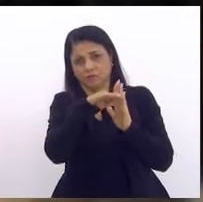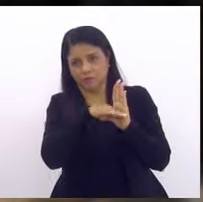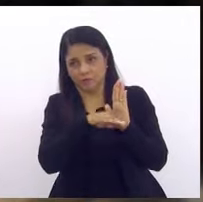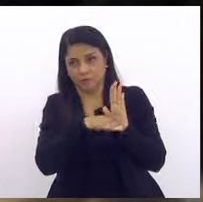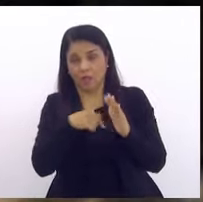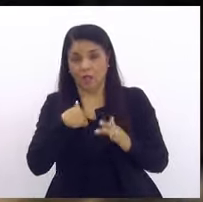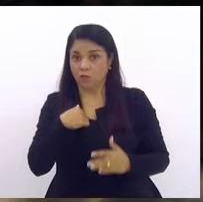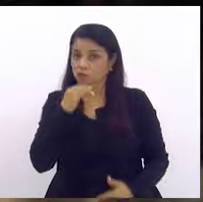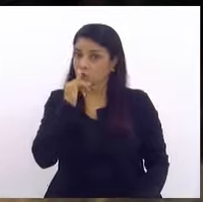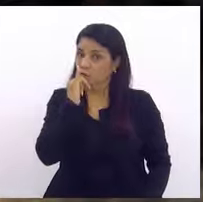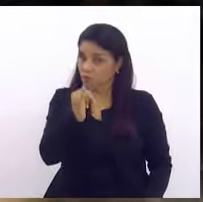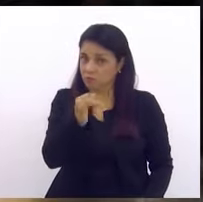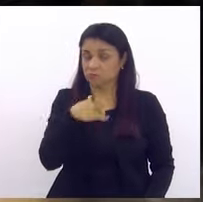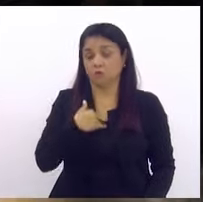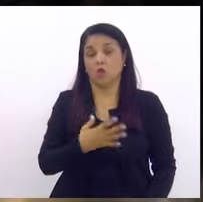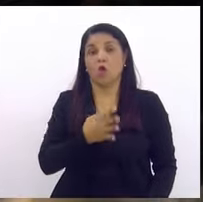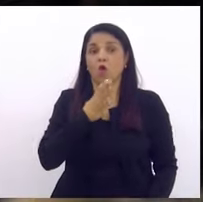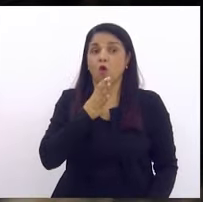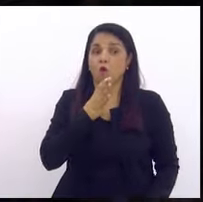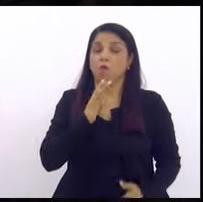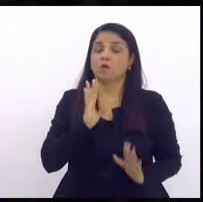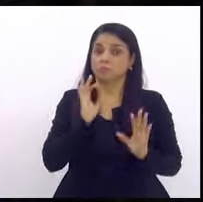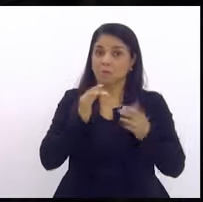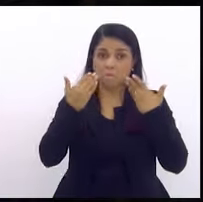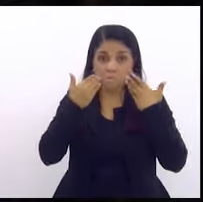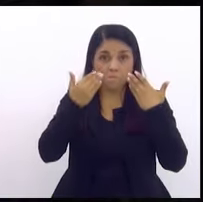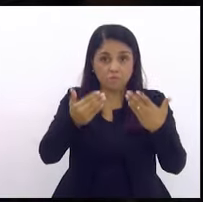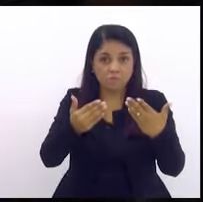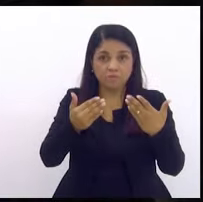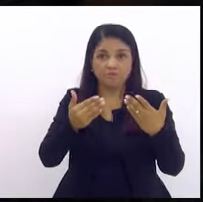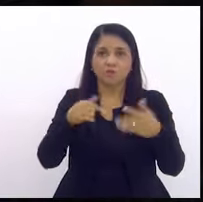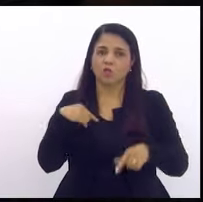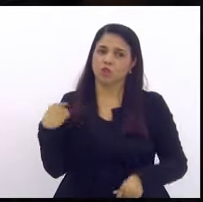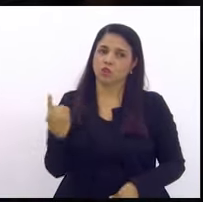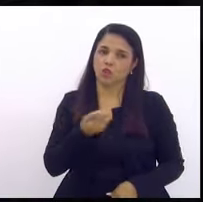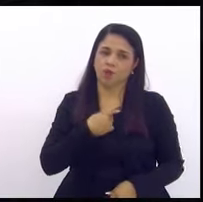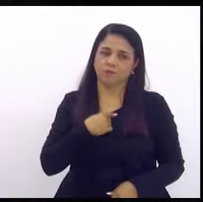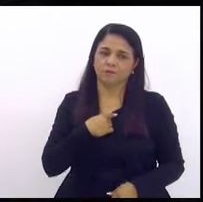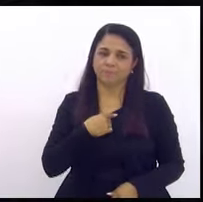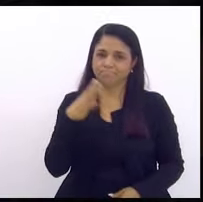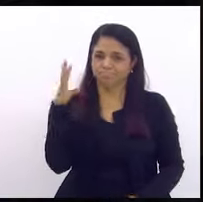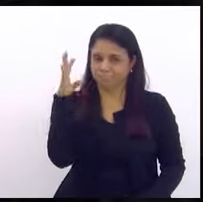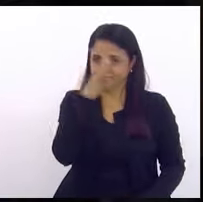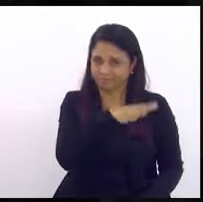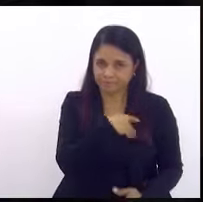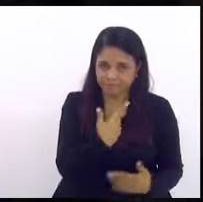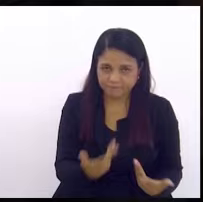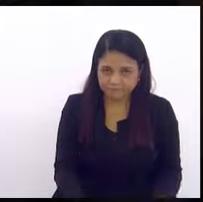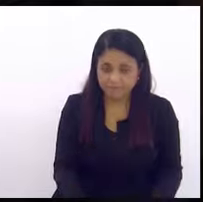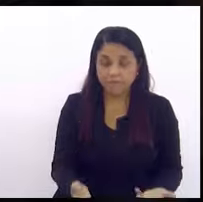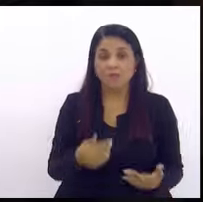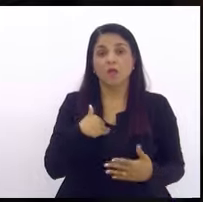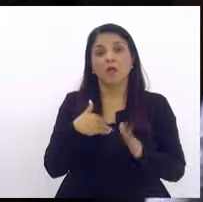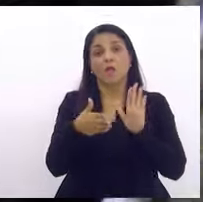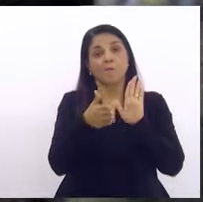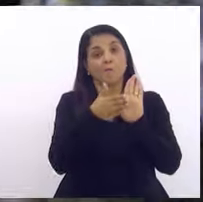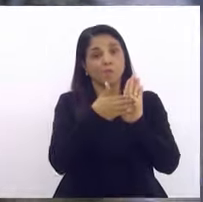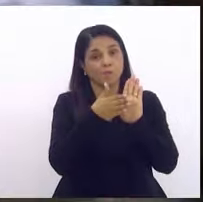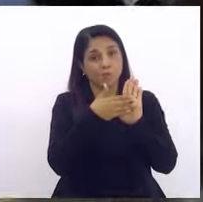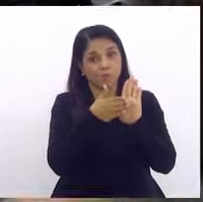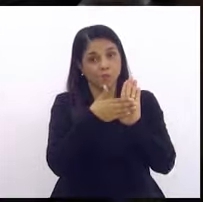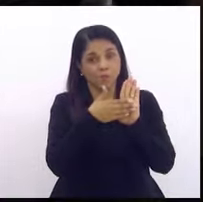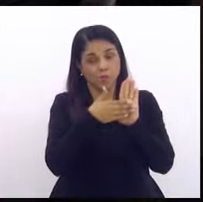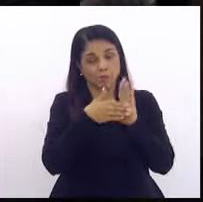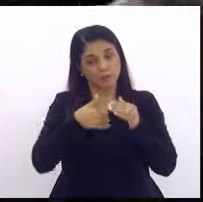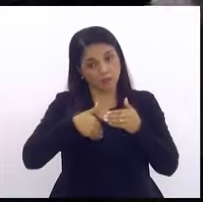aqui fazendo reconhecimento público que cochilamos todos nós. Então, queria propor para Vossa Excelência que